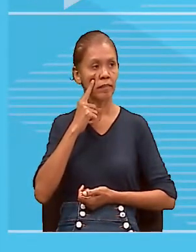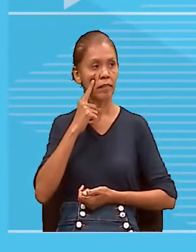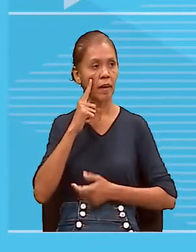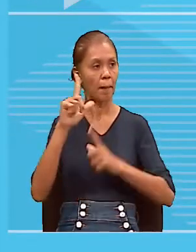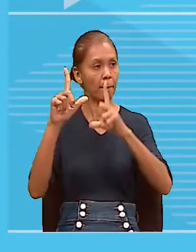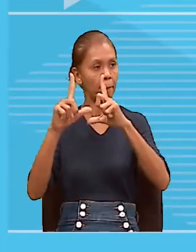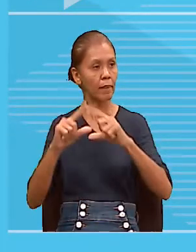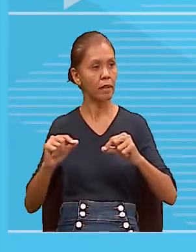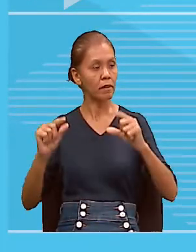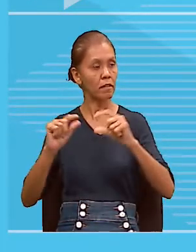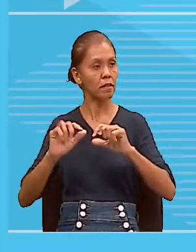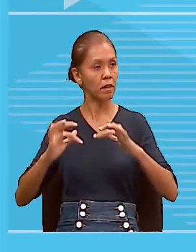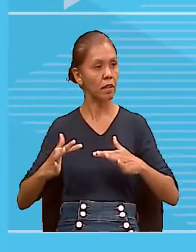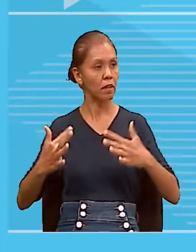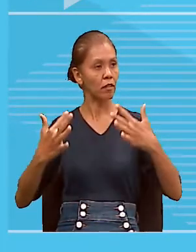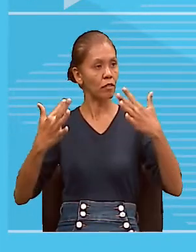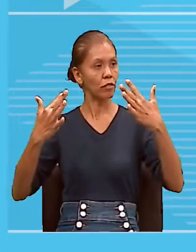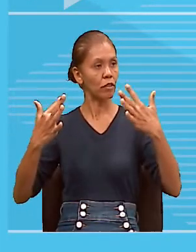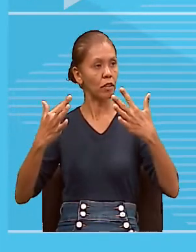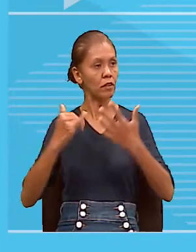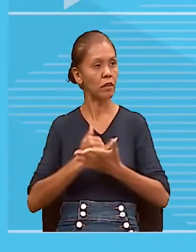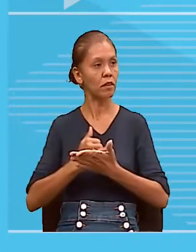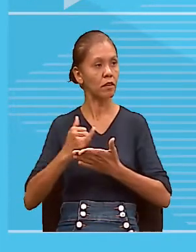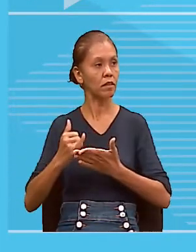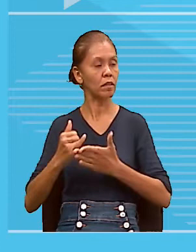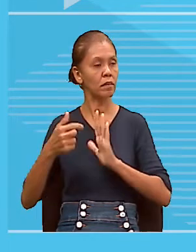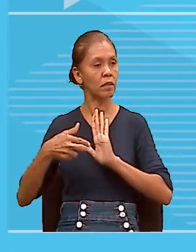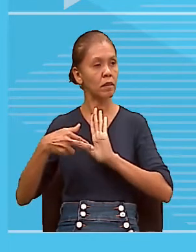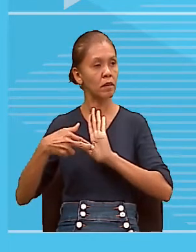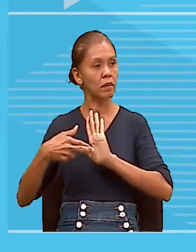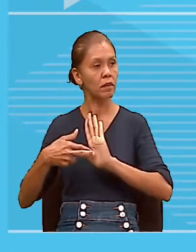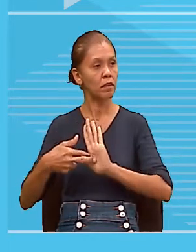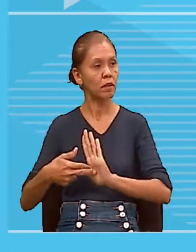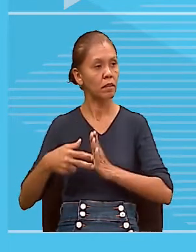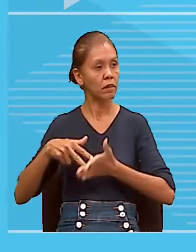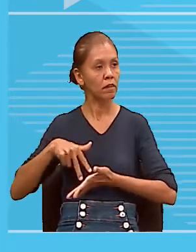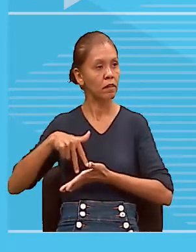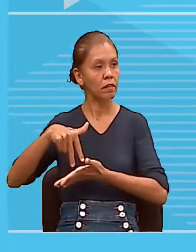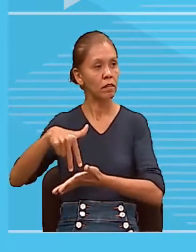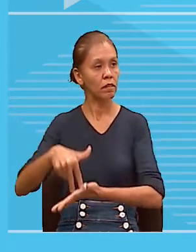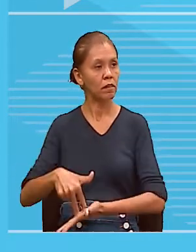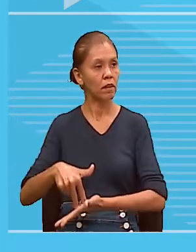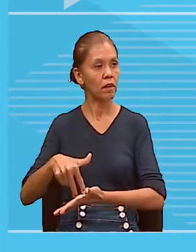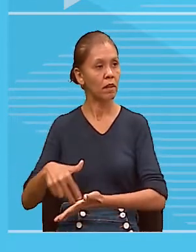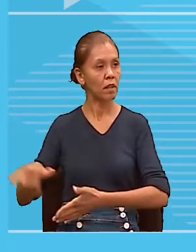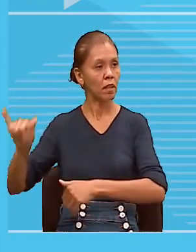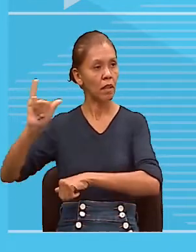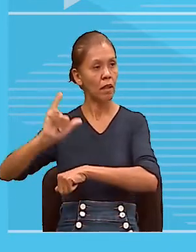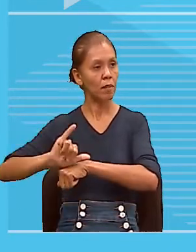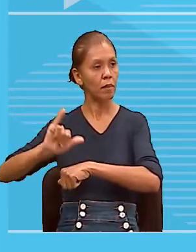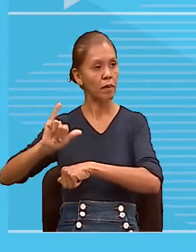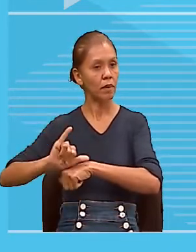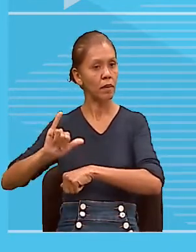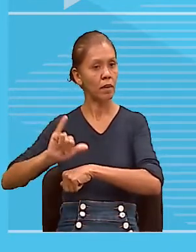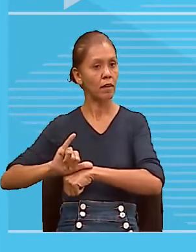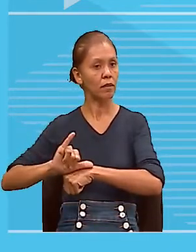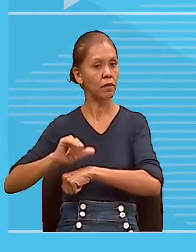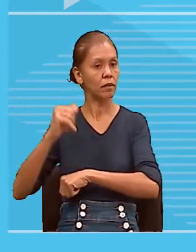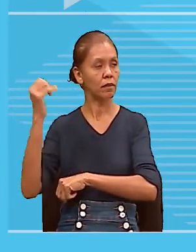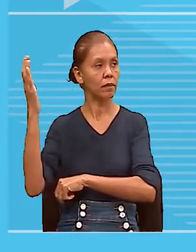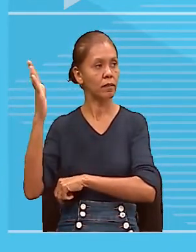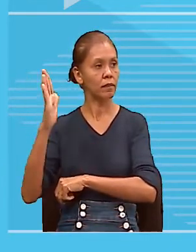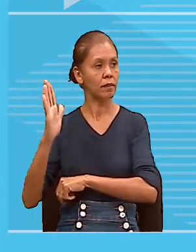ele apresentando ele se apresentando aí a capital da República novinha né da budega